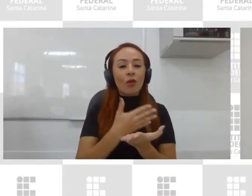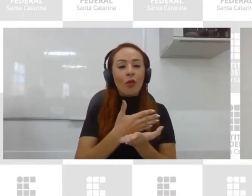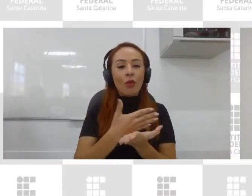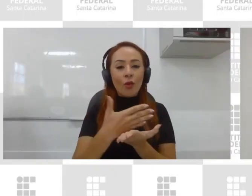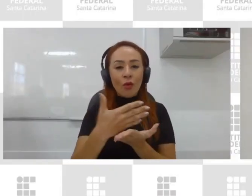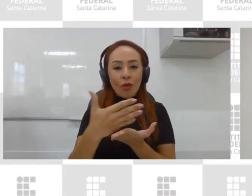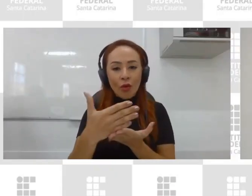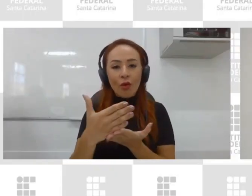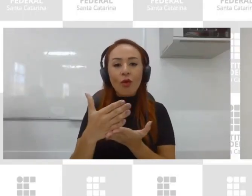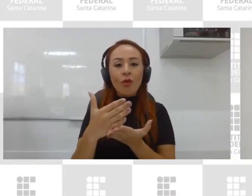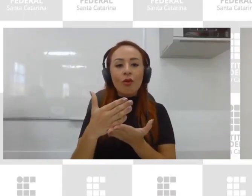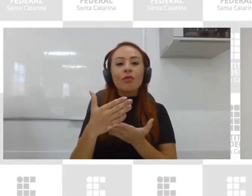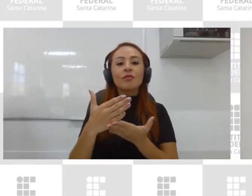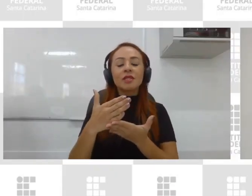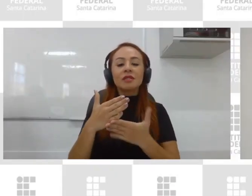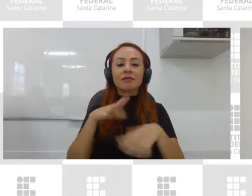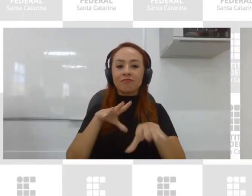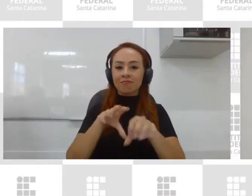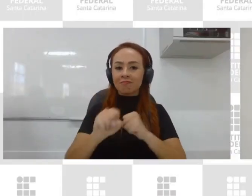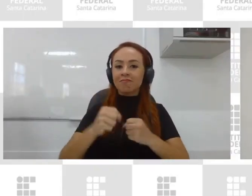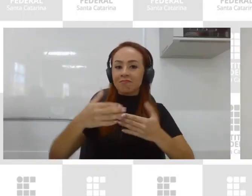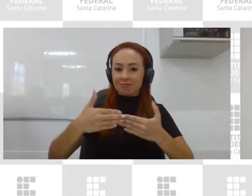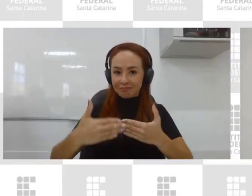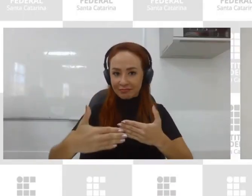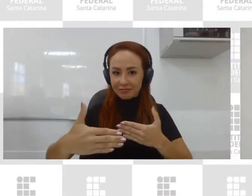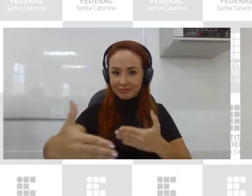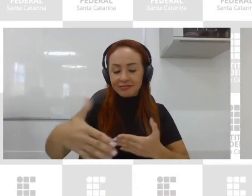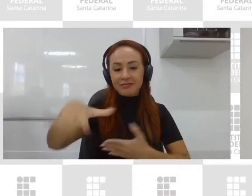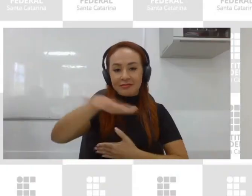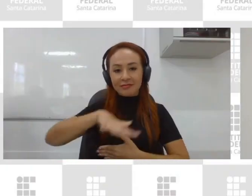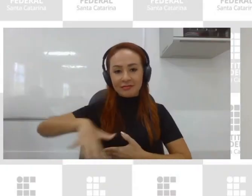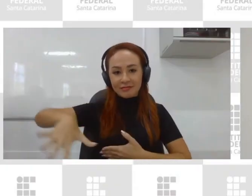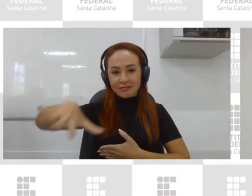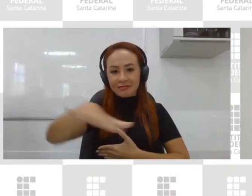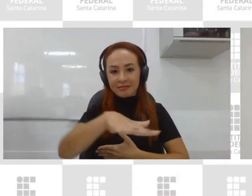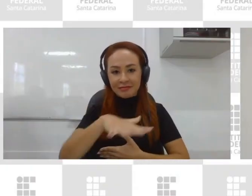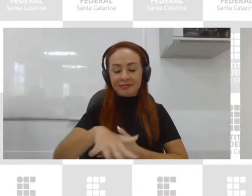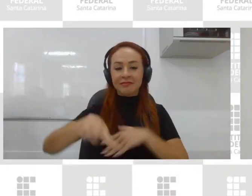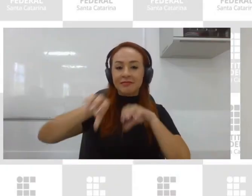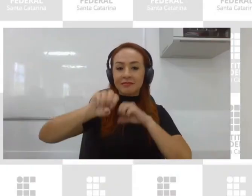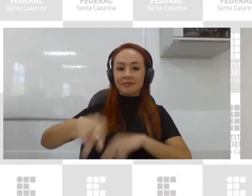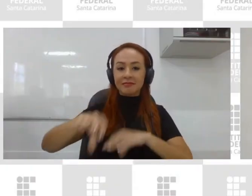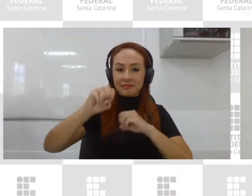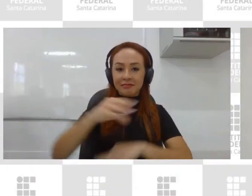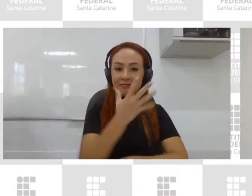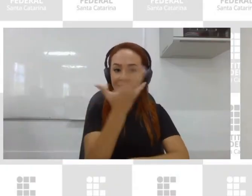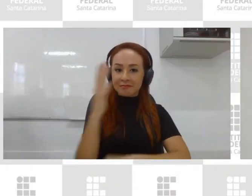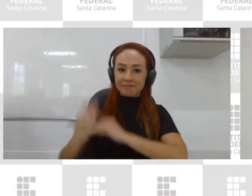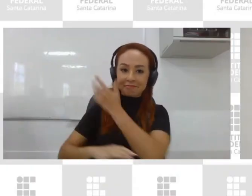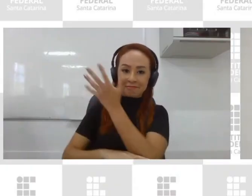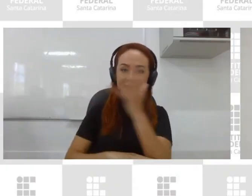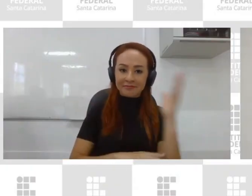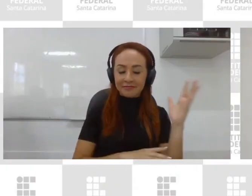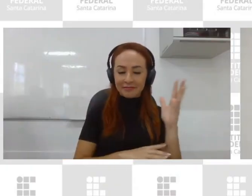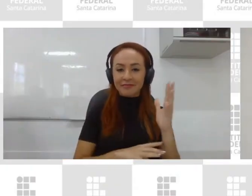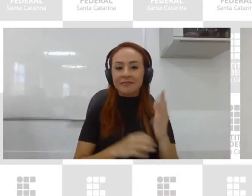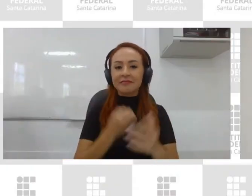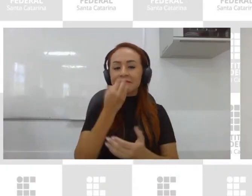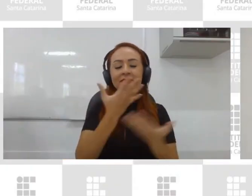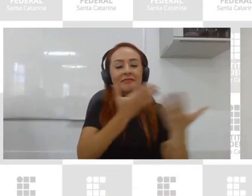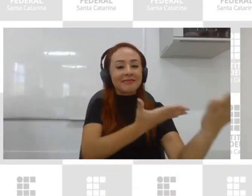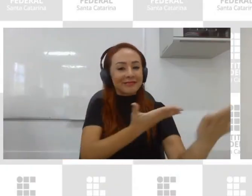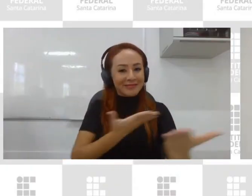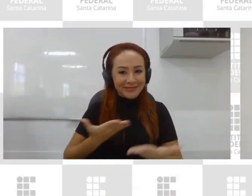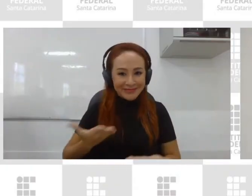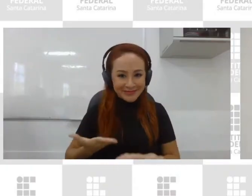de formação continuada em educação ambiental. Sejam bem-vindos, bem-vindas, sintam-se